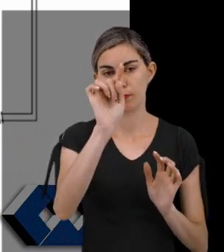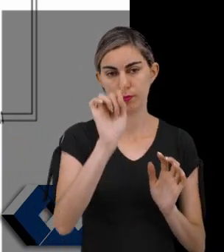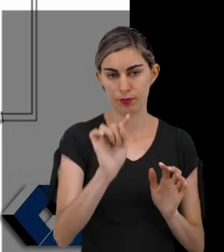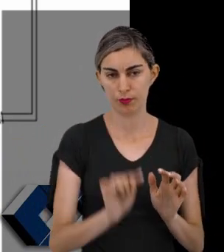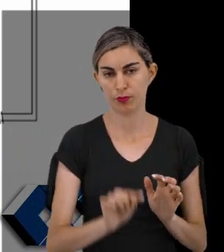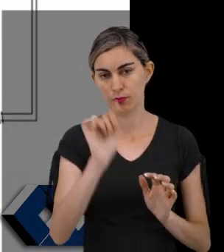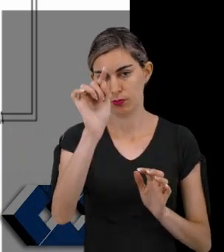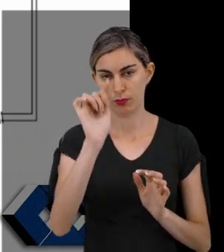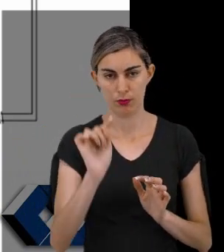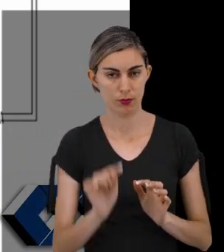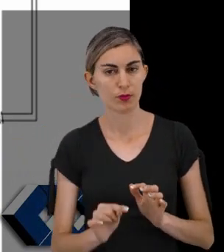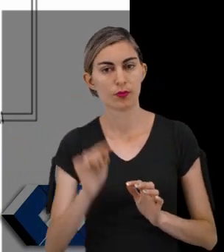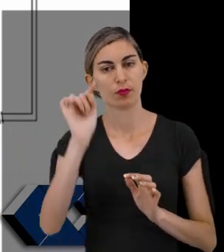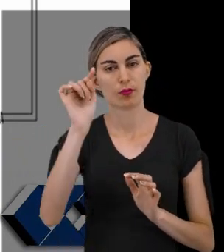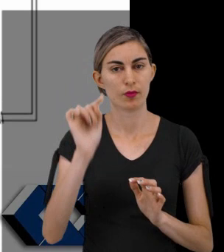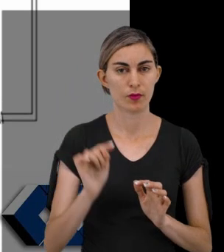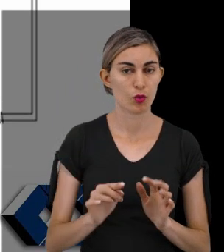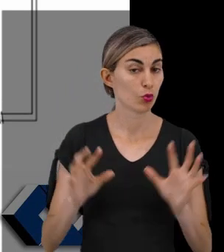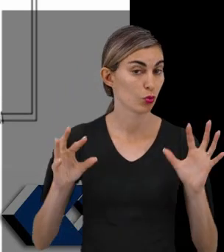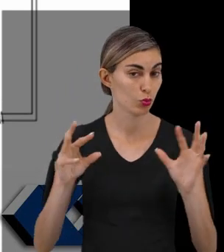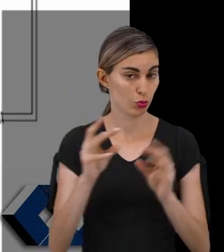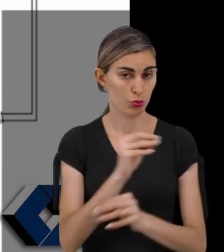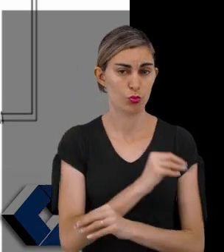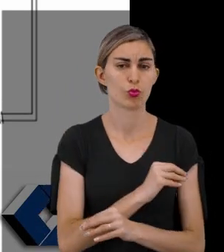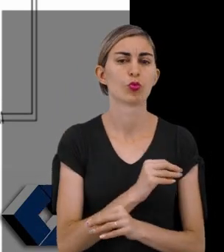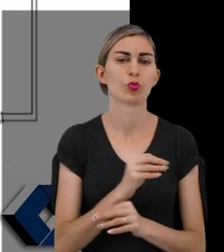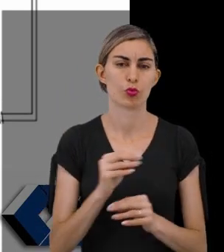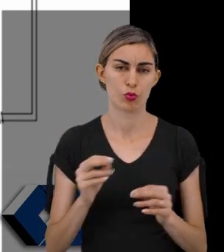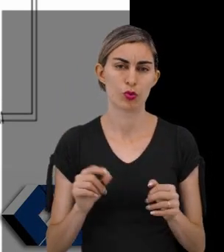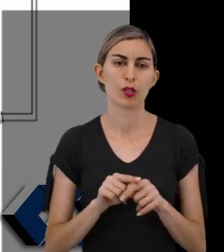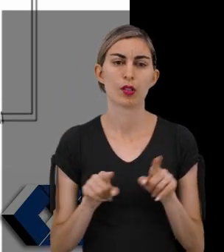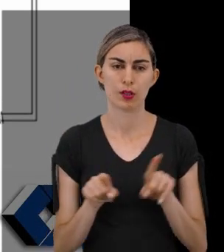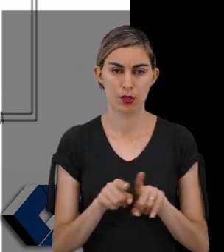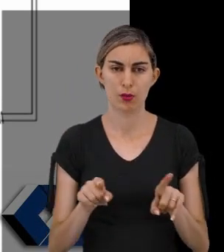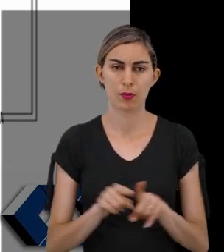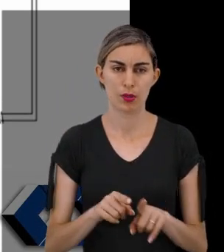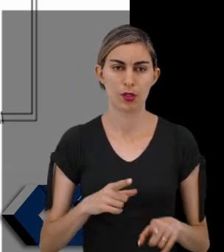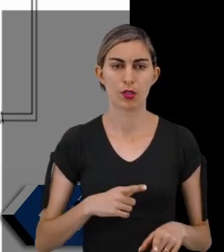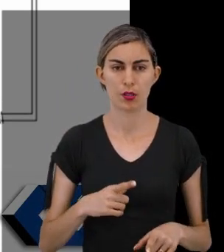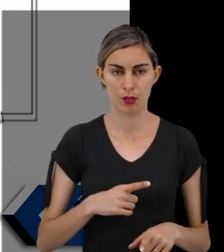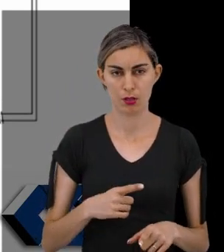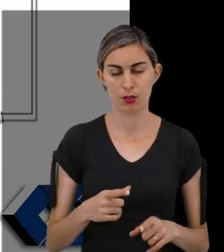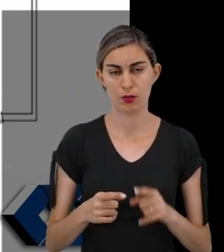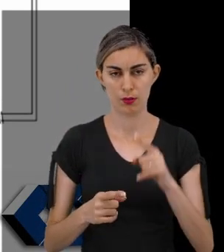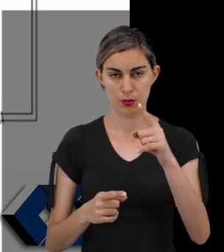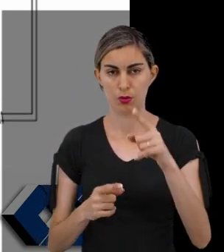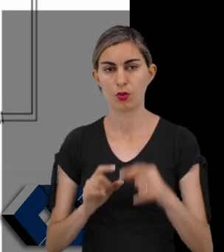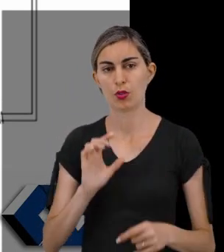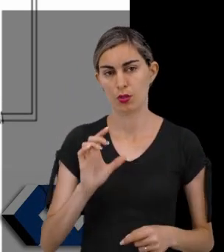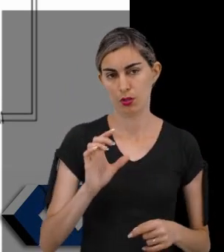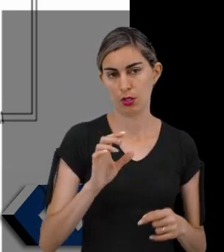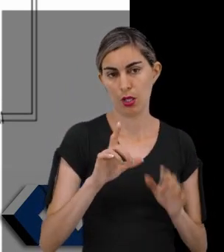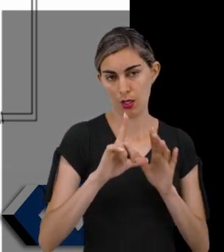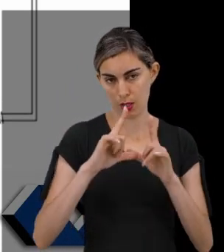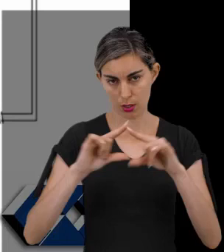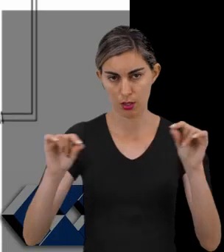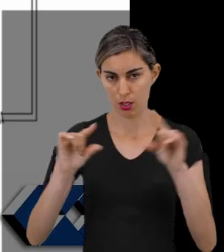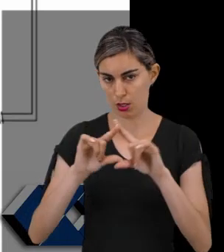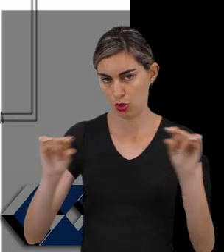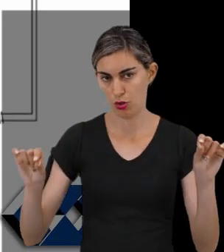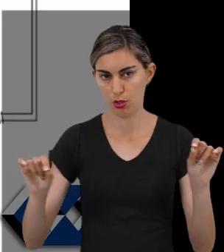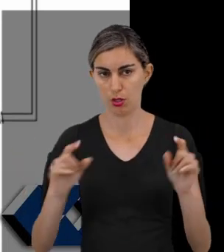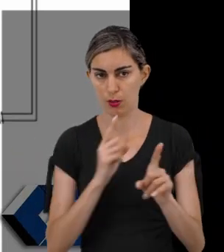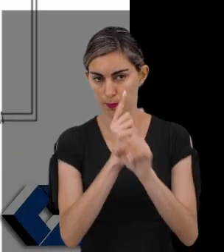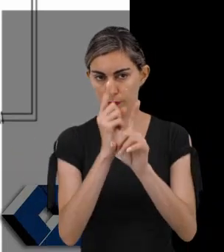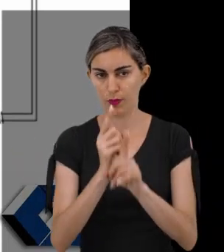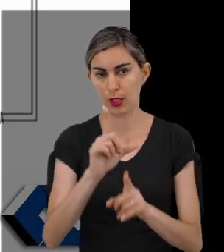de luz, interruptores e tomadas, e tem também os eletrodutos, que no caso aqui, pela legenda, a gente identifica com